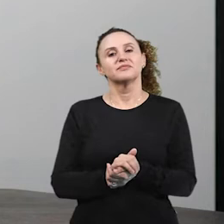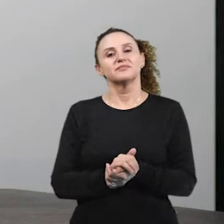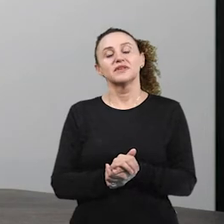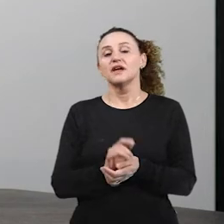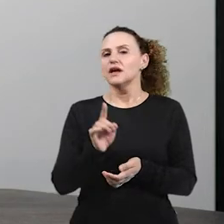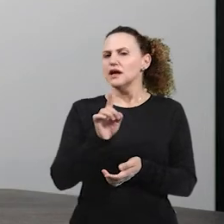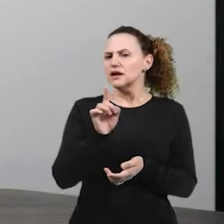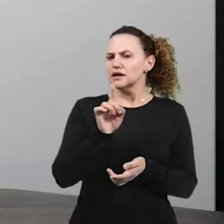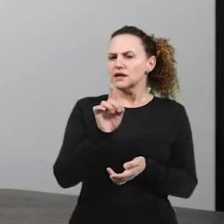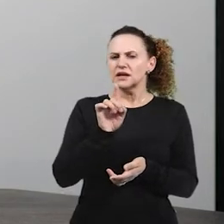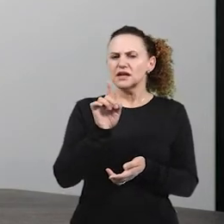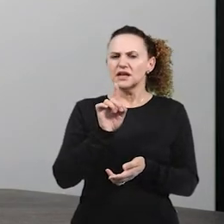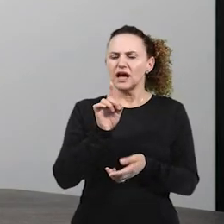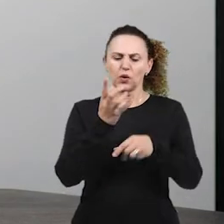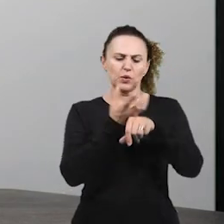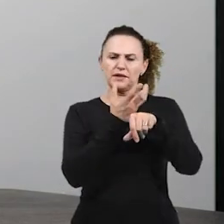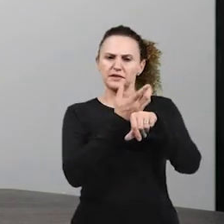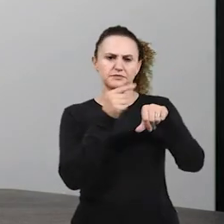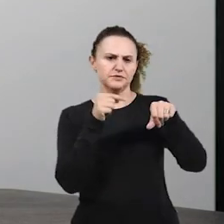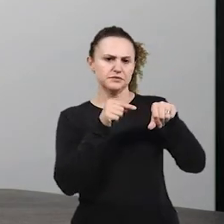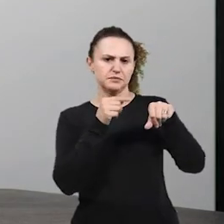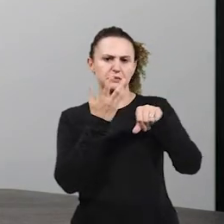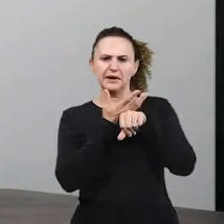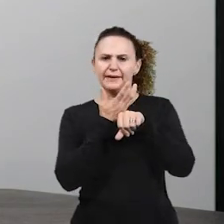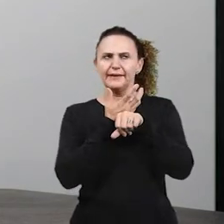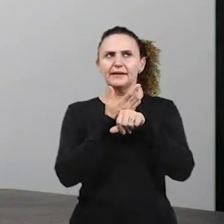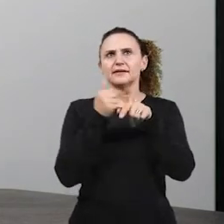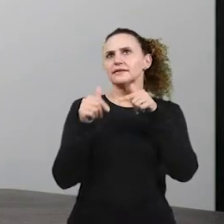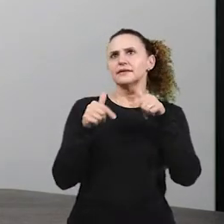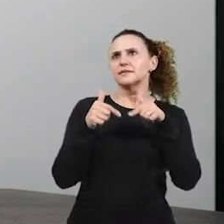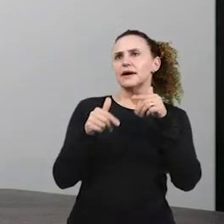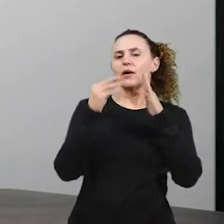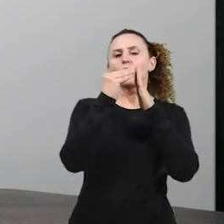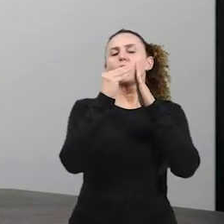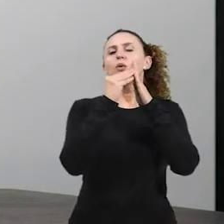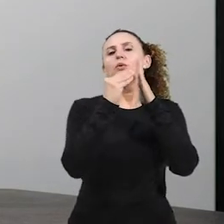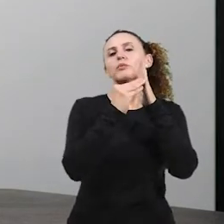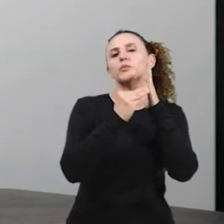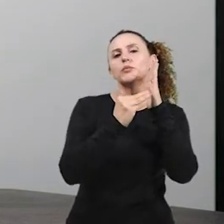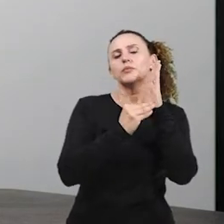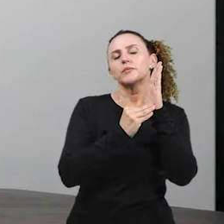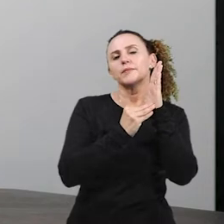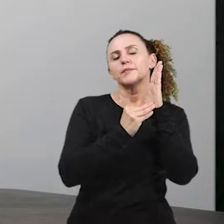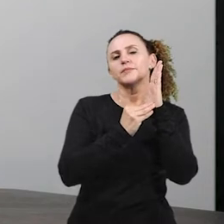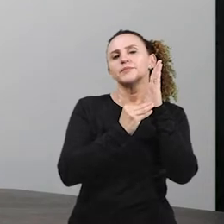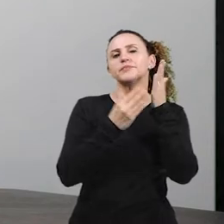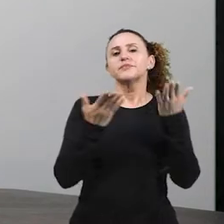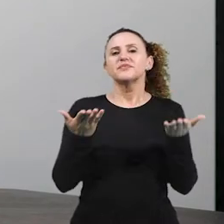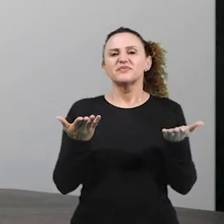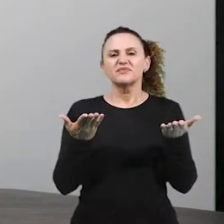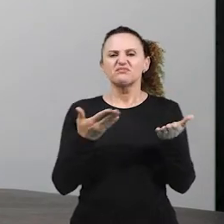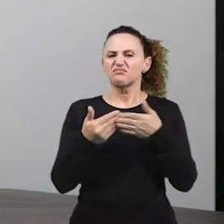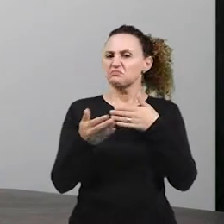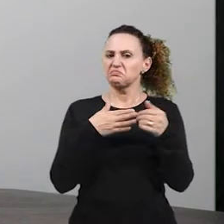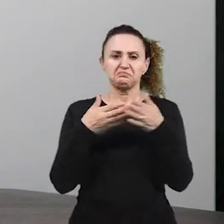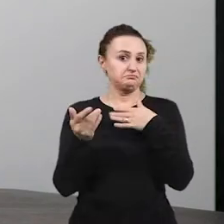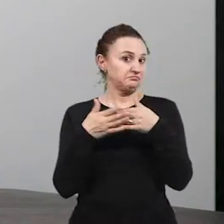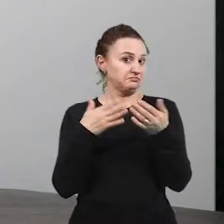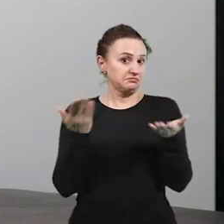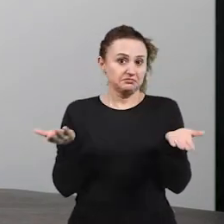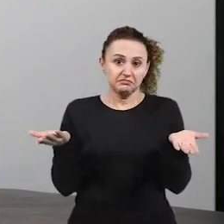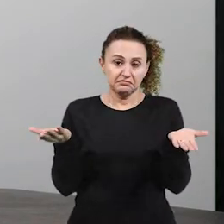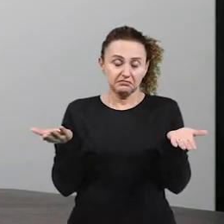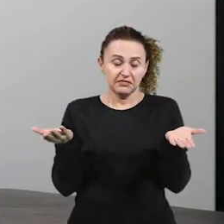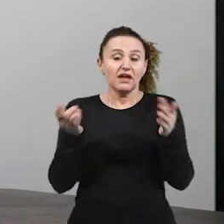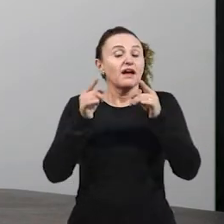não não quero nessa disciplina trabalhar o conteúdo com vocês o conteúdo por ele